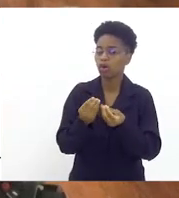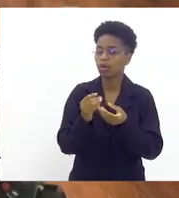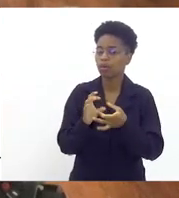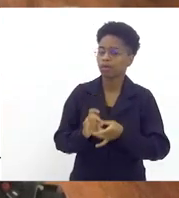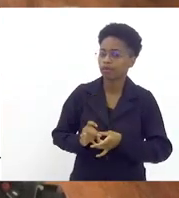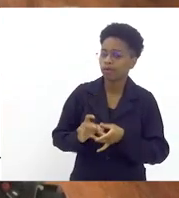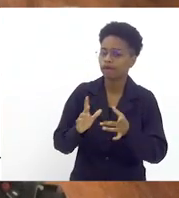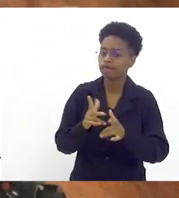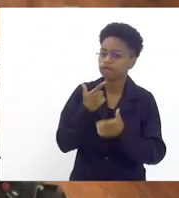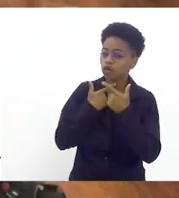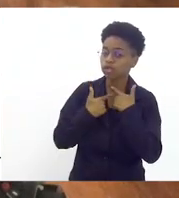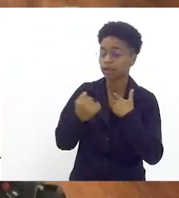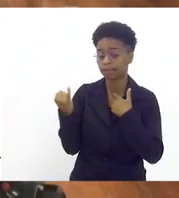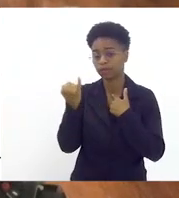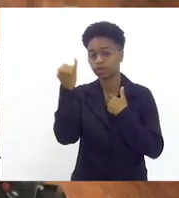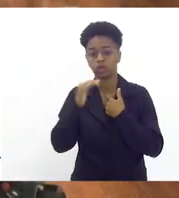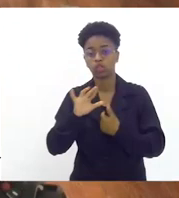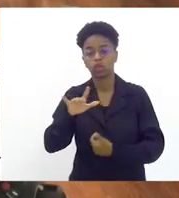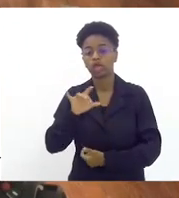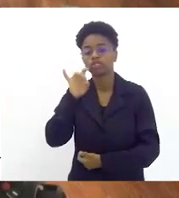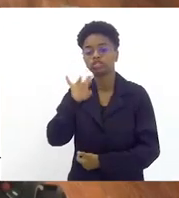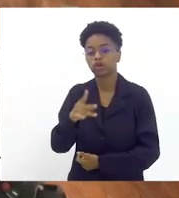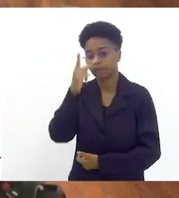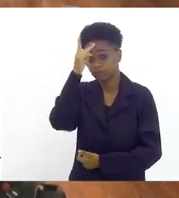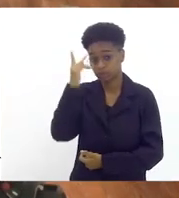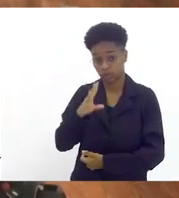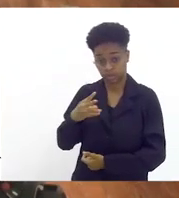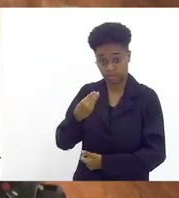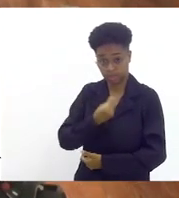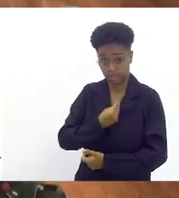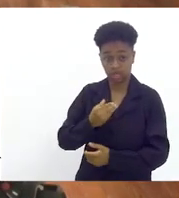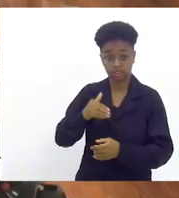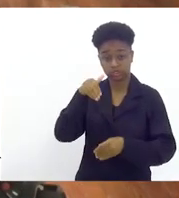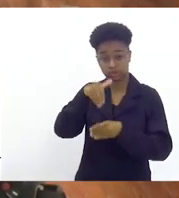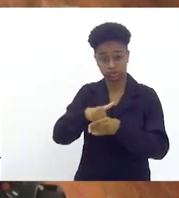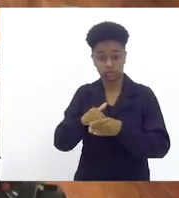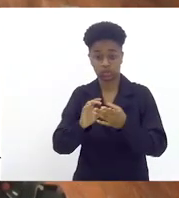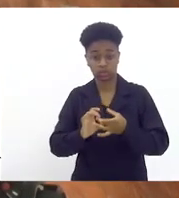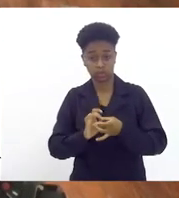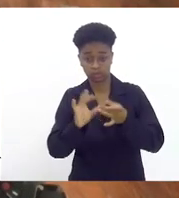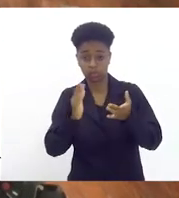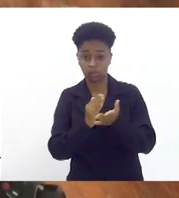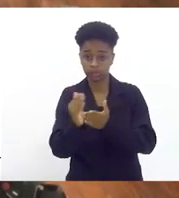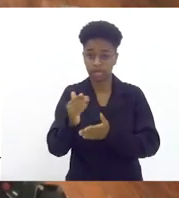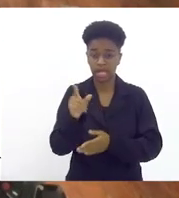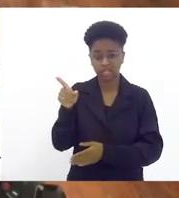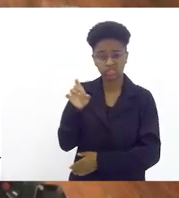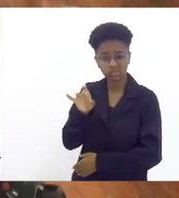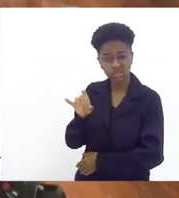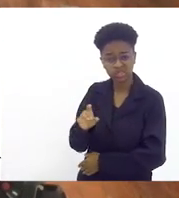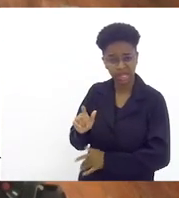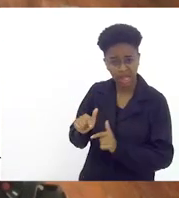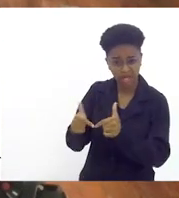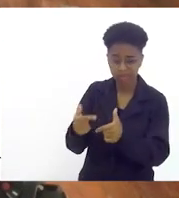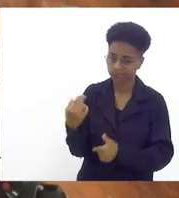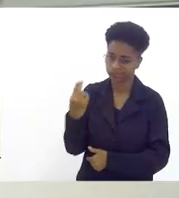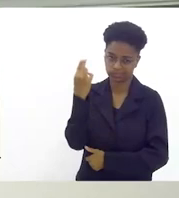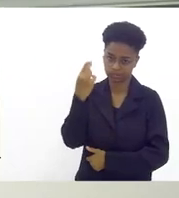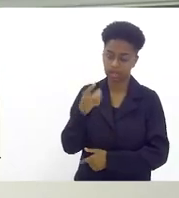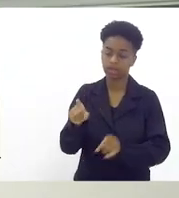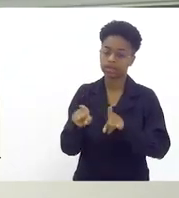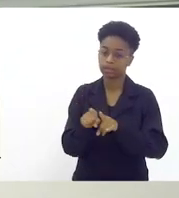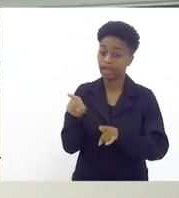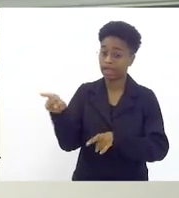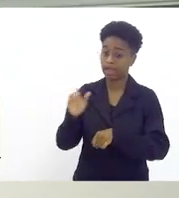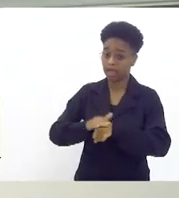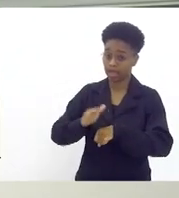Dani? Não é só a gente ter uma travesti transexual eleita como Dani Balb, que sozinha ela vai fazer, né, essa movimentação. Ela vai